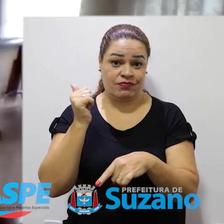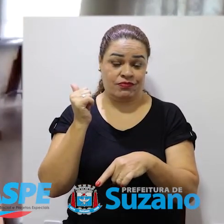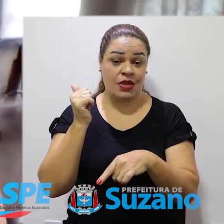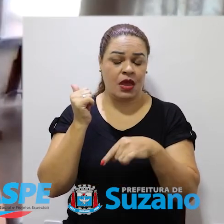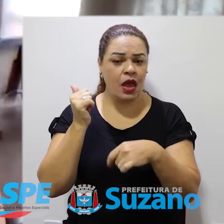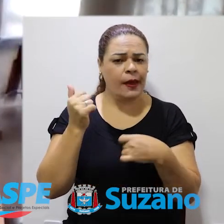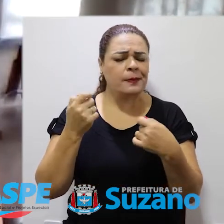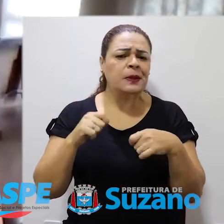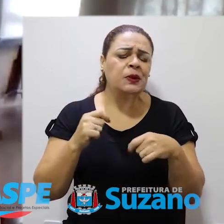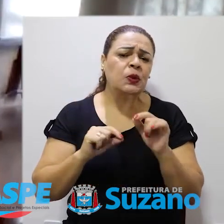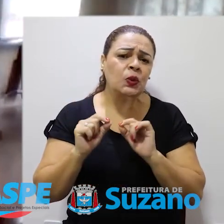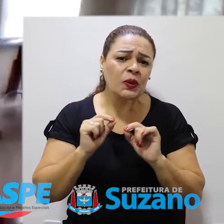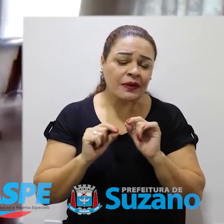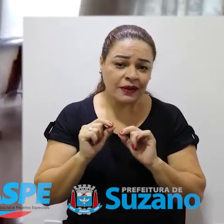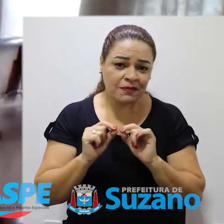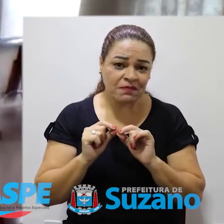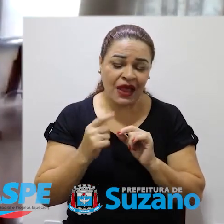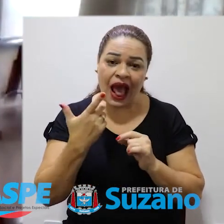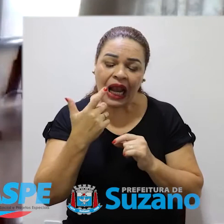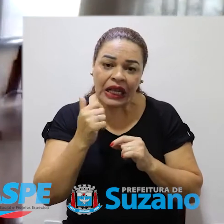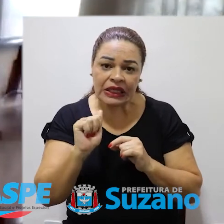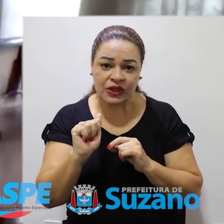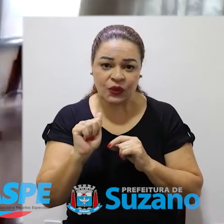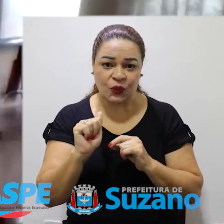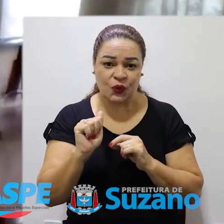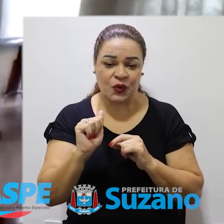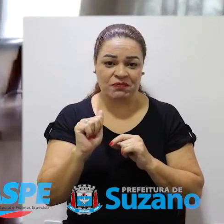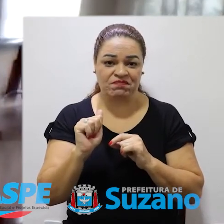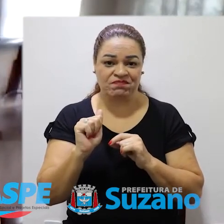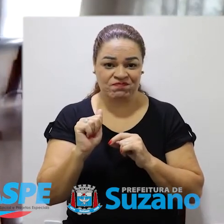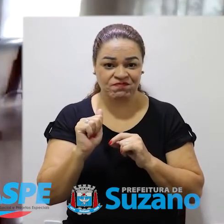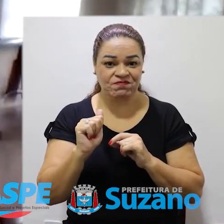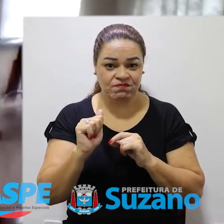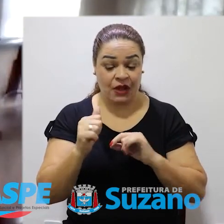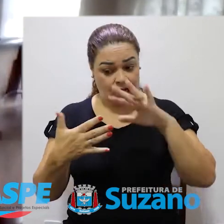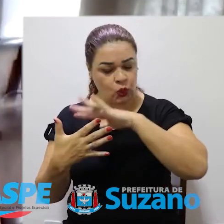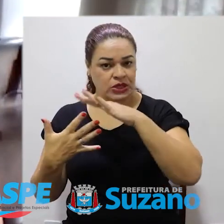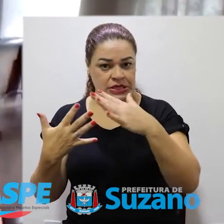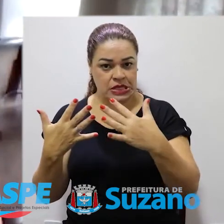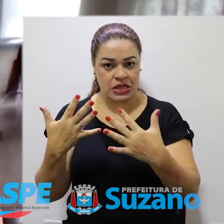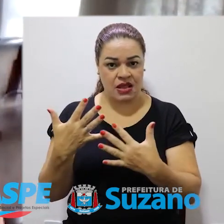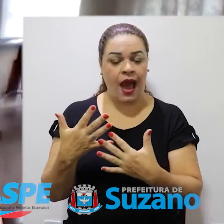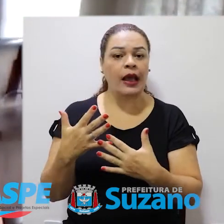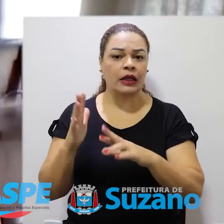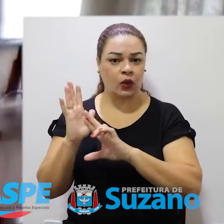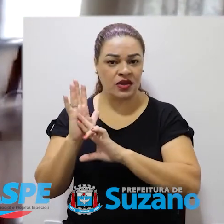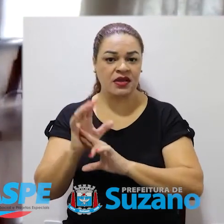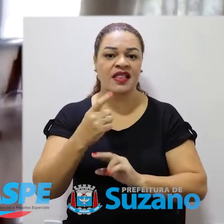sinais como língua. Então, a língua, né, a língua de sinais, ela foi reconhecida por uma lei que é